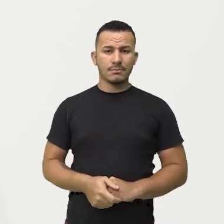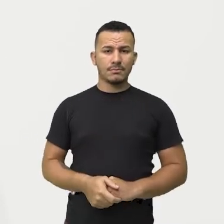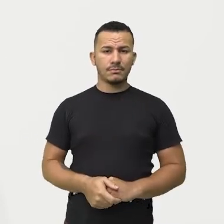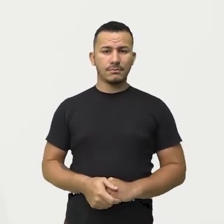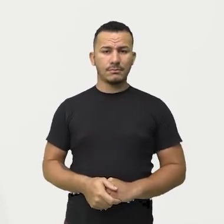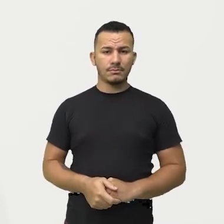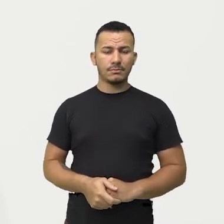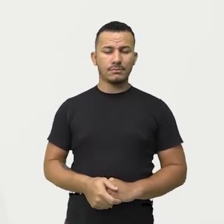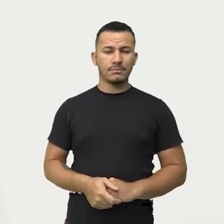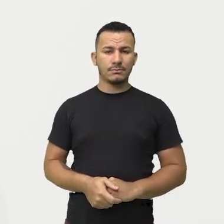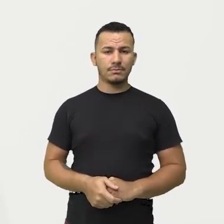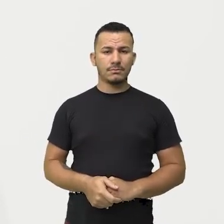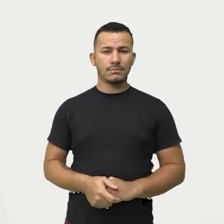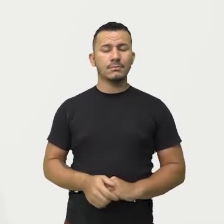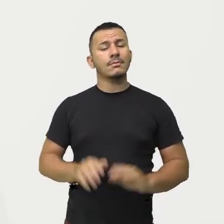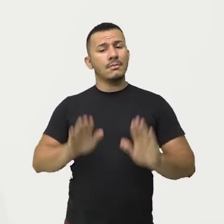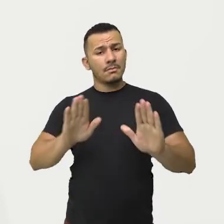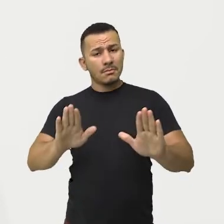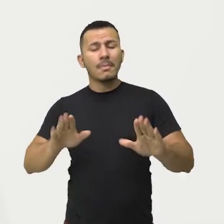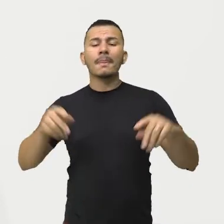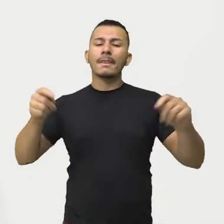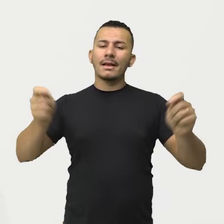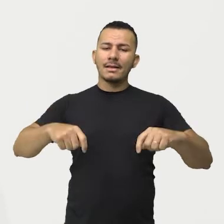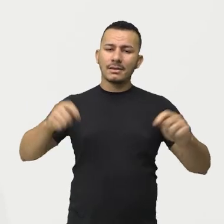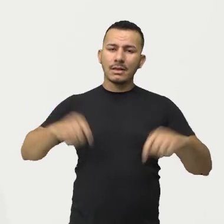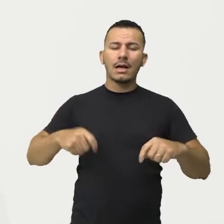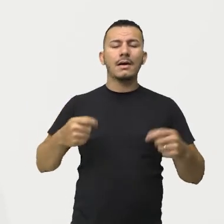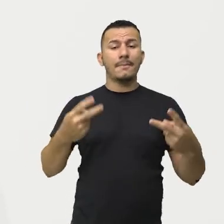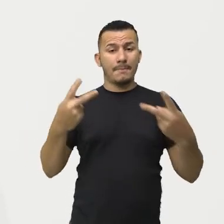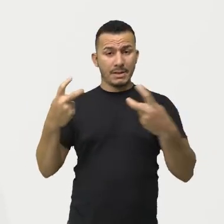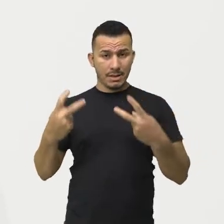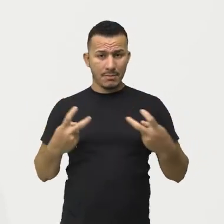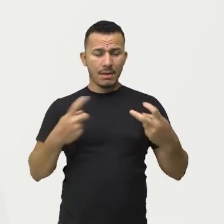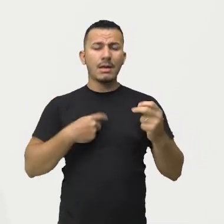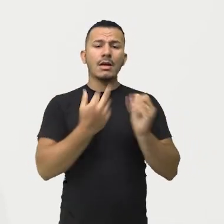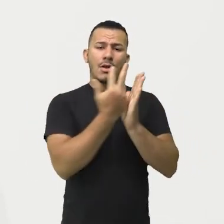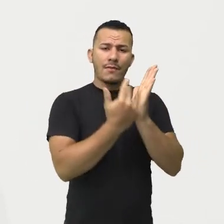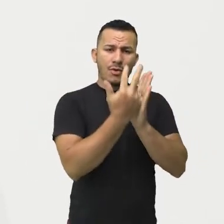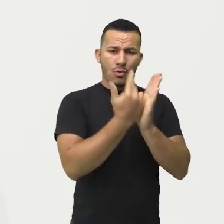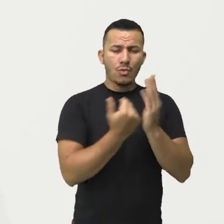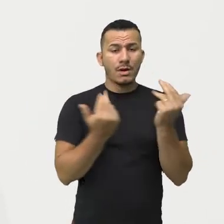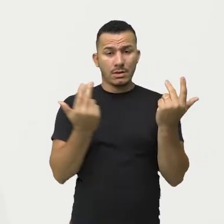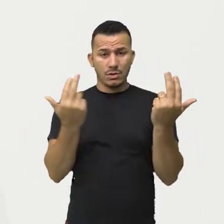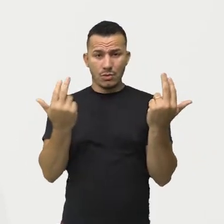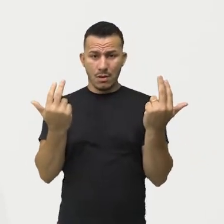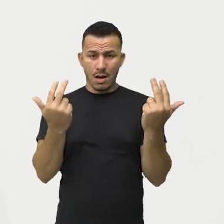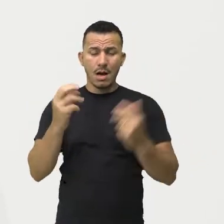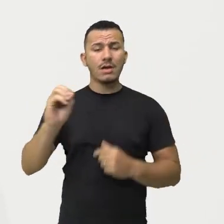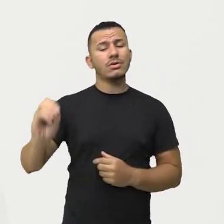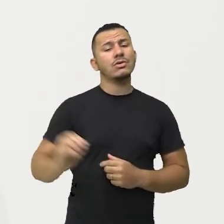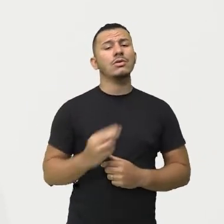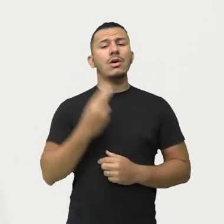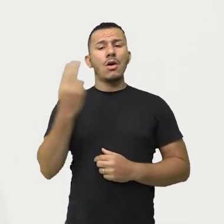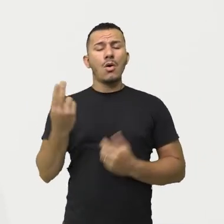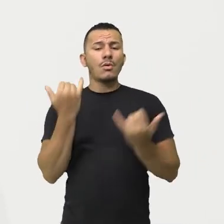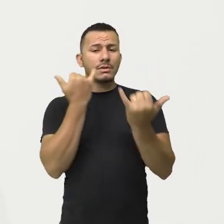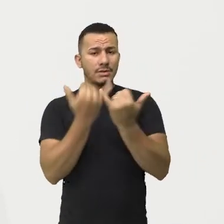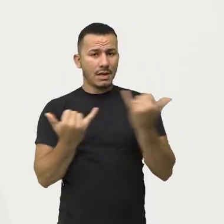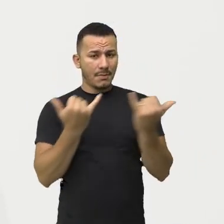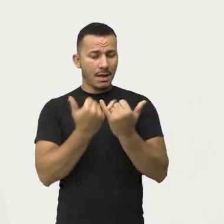de modo que possamos obter figuras iguais ou semelhantes